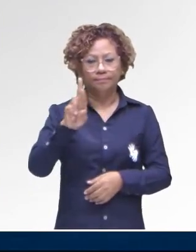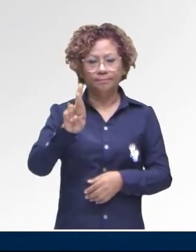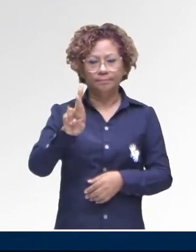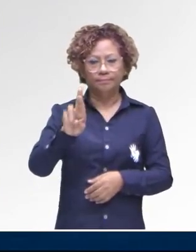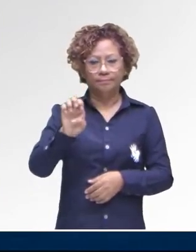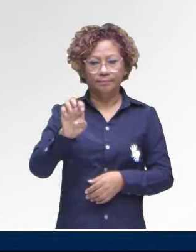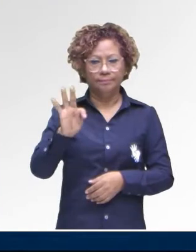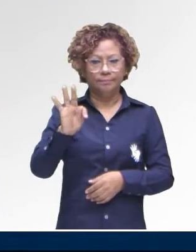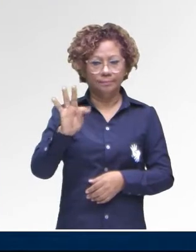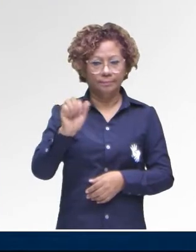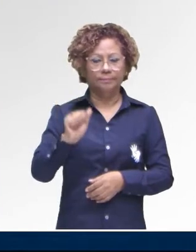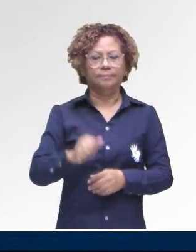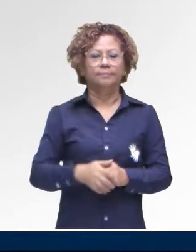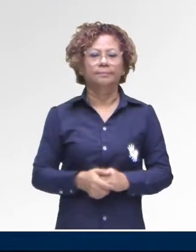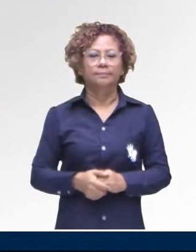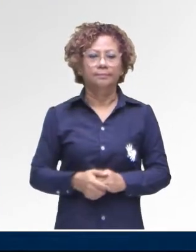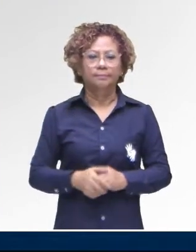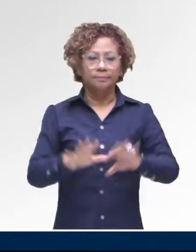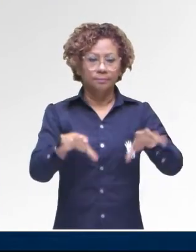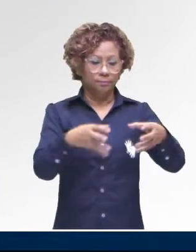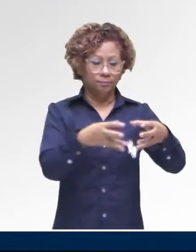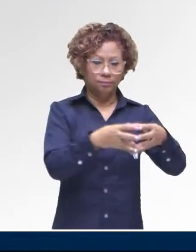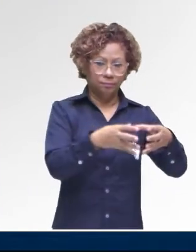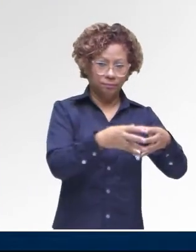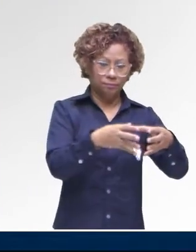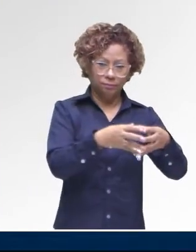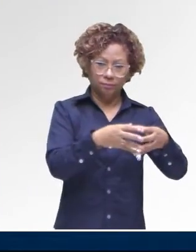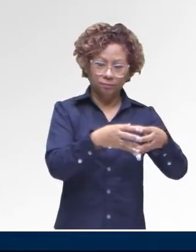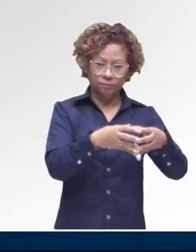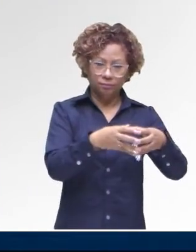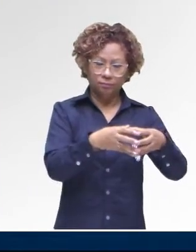Então, a reta é um conjunto de infinitos pontos